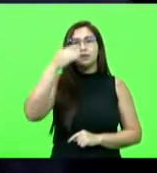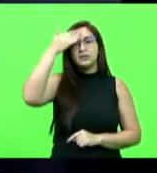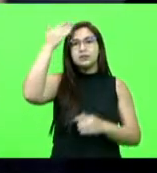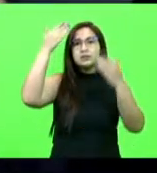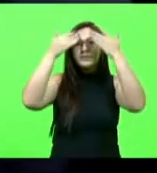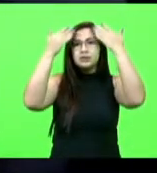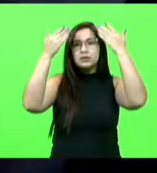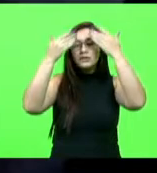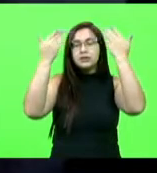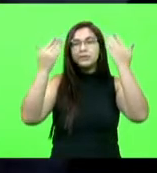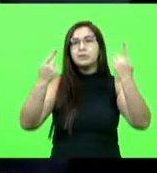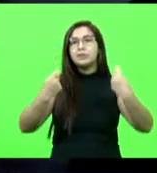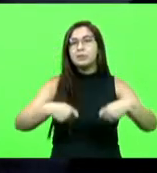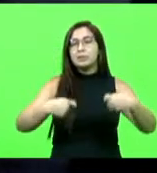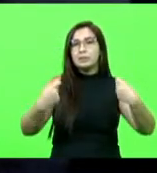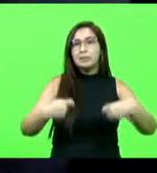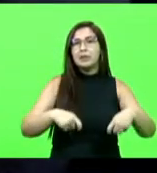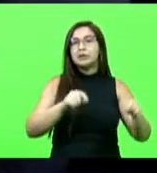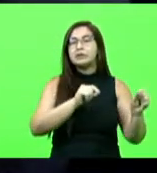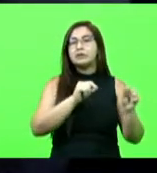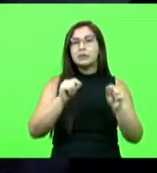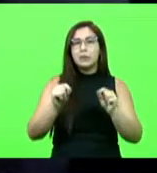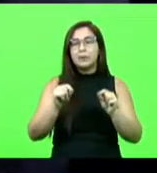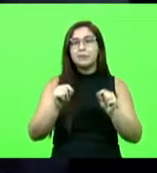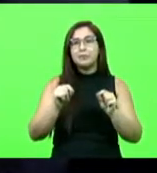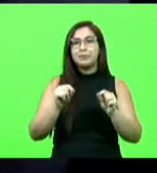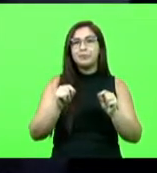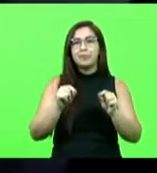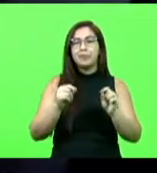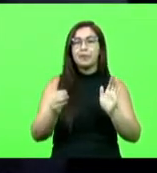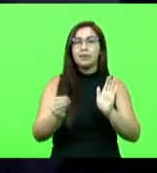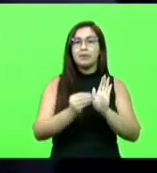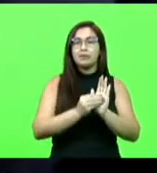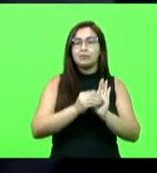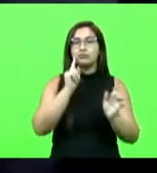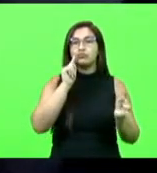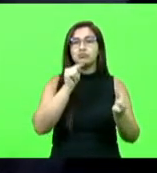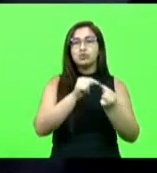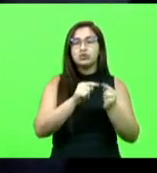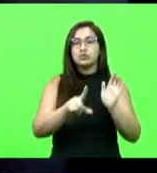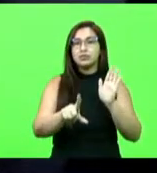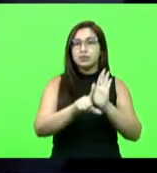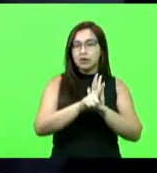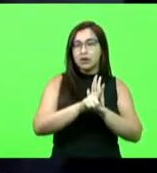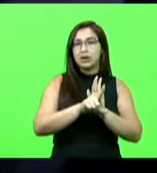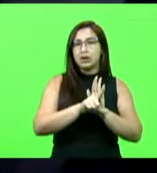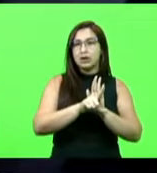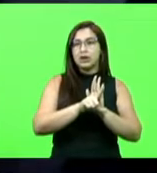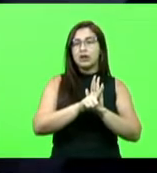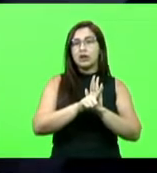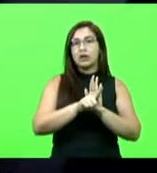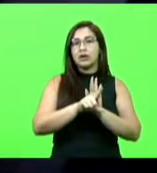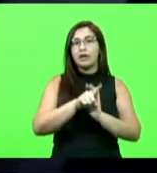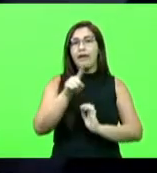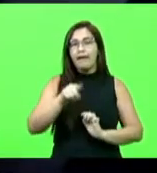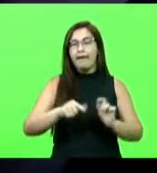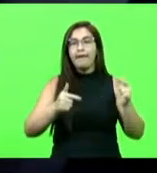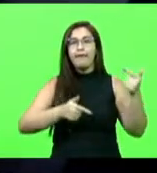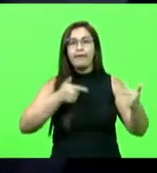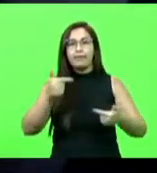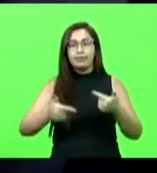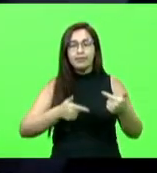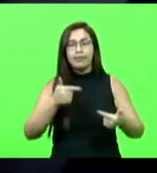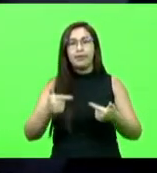se mostra necessária, pois a implementação dos objetivos desta lei demanda tempo, trabalho e